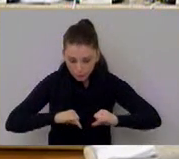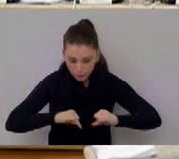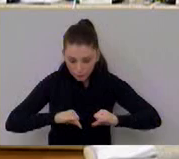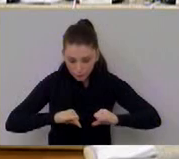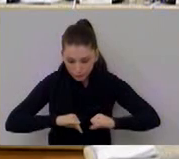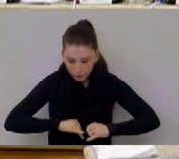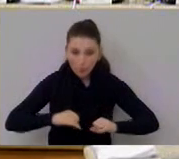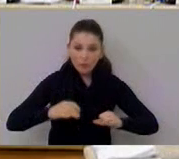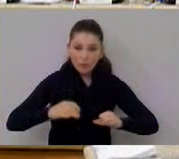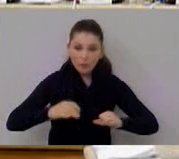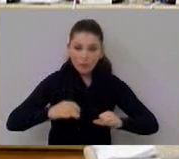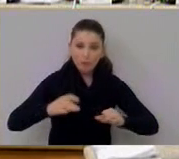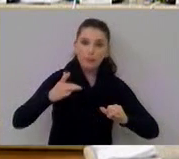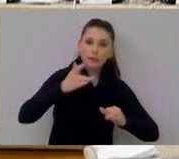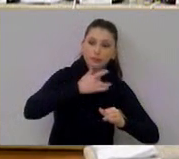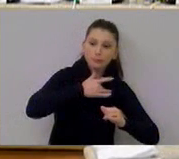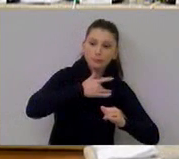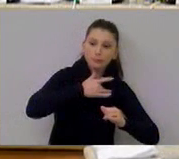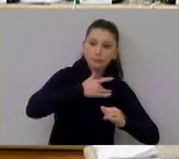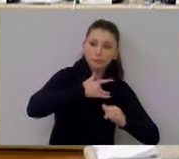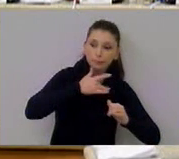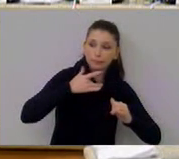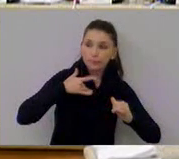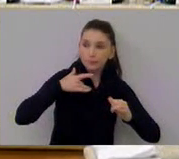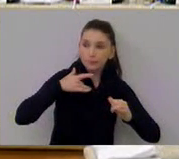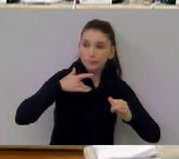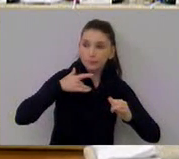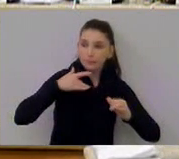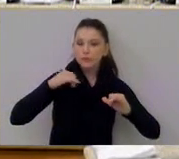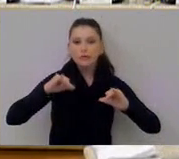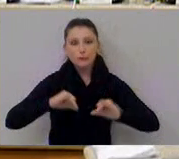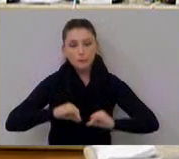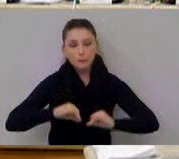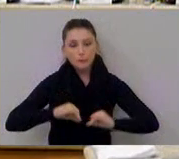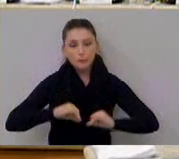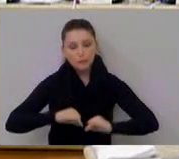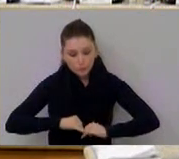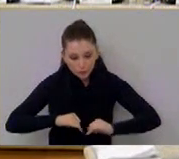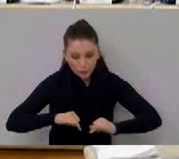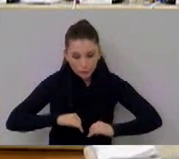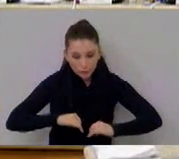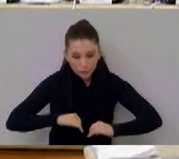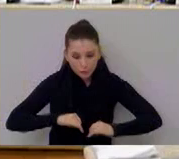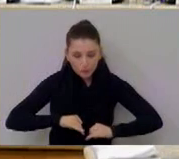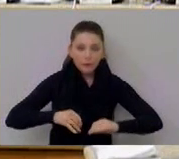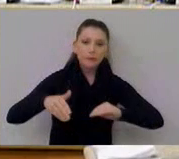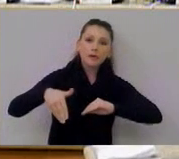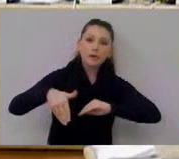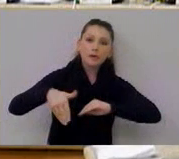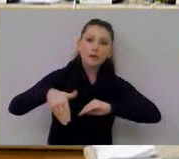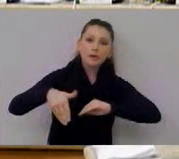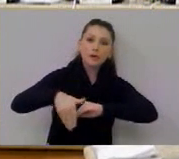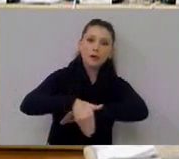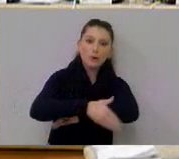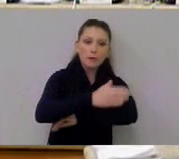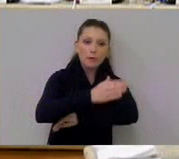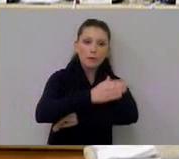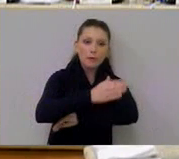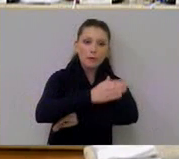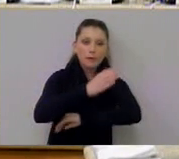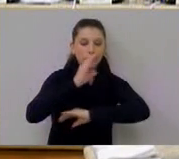saúde, as ruas ficam mais esburacadas e